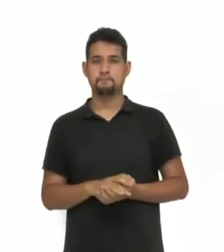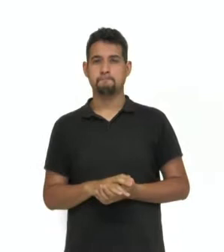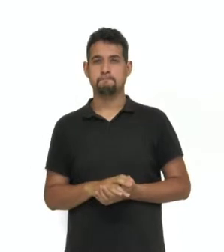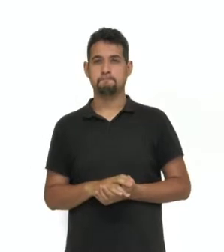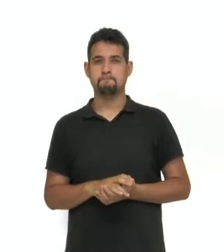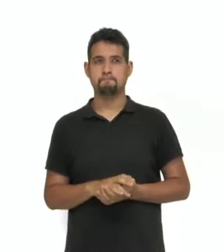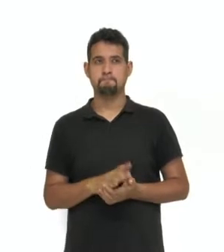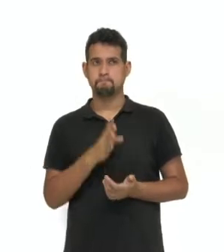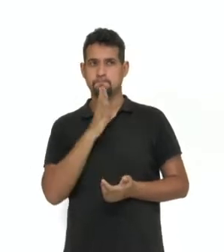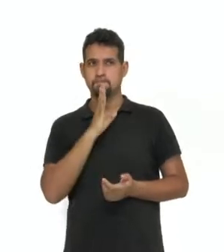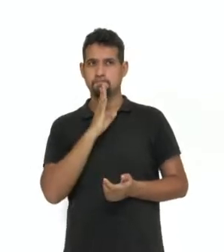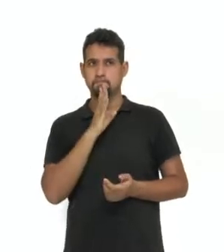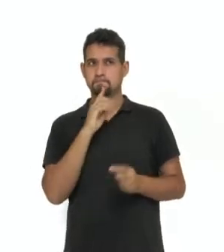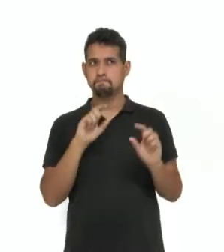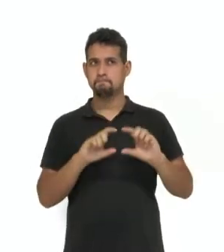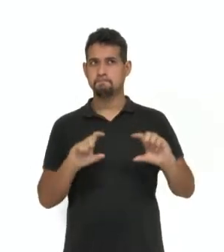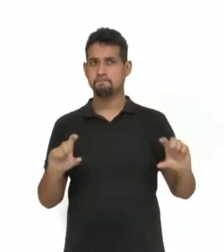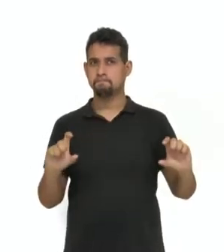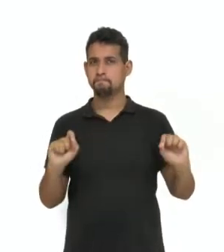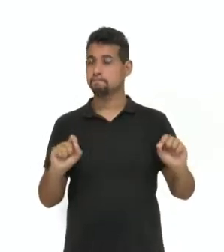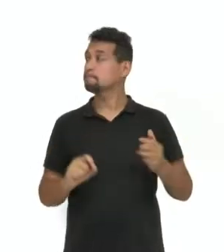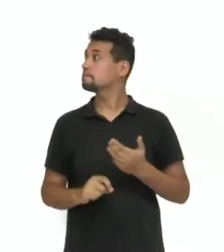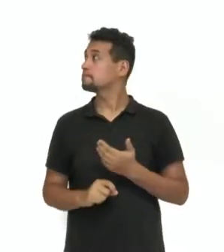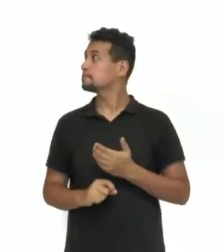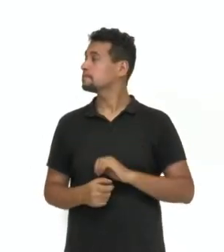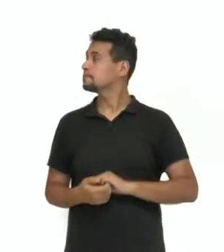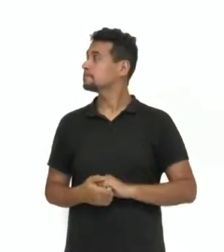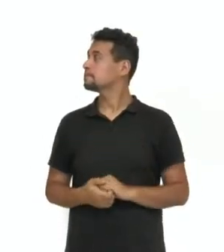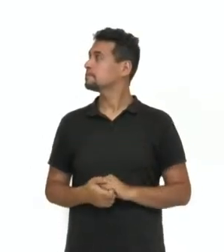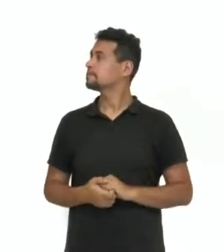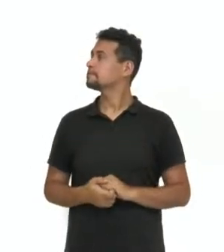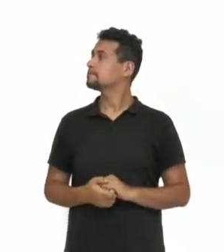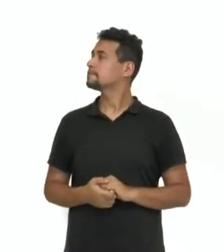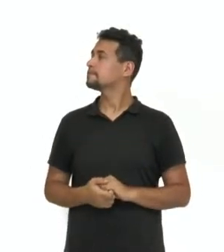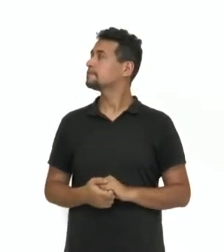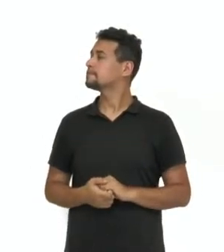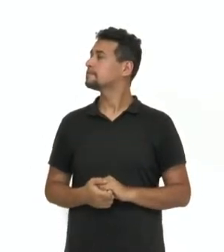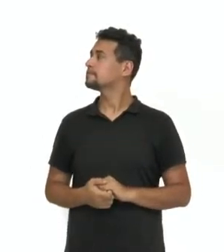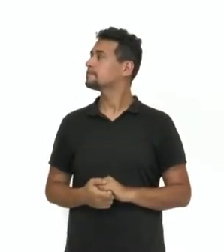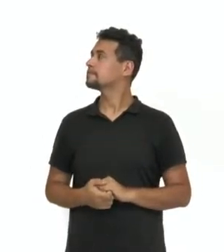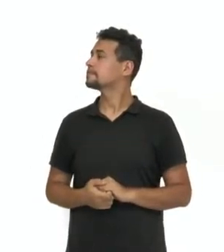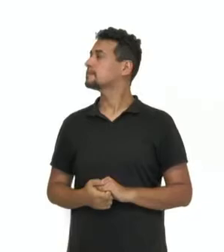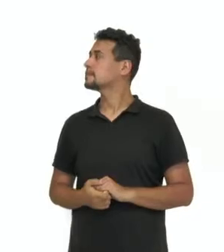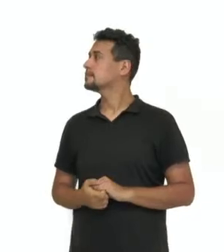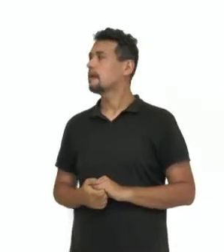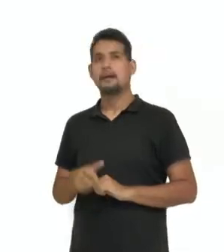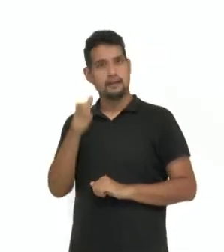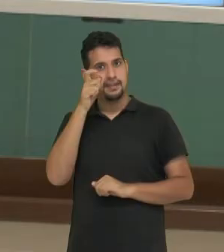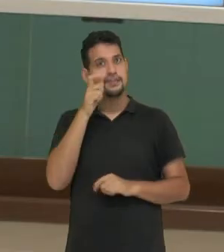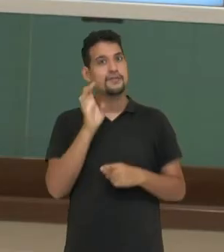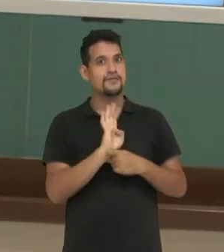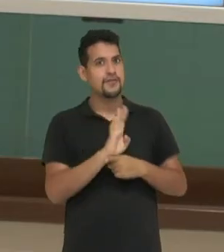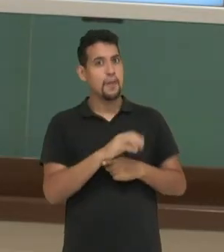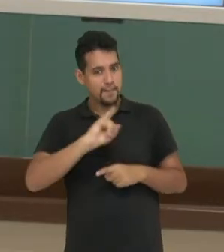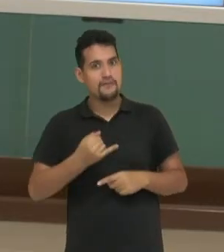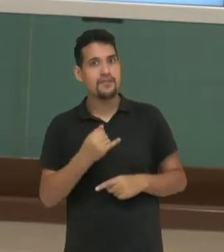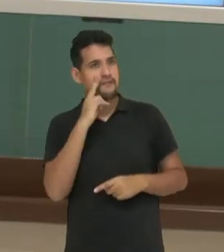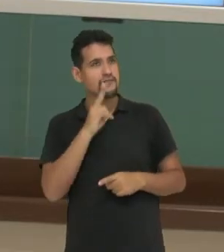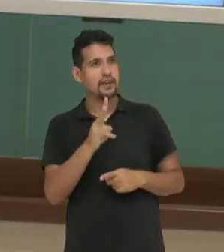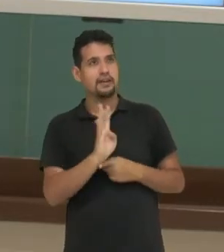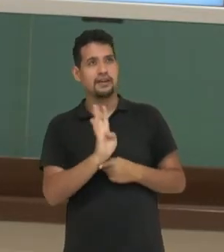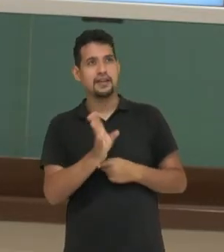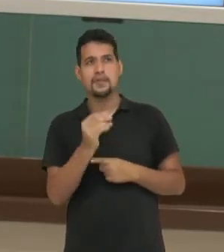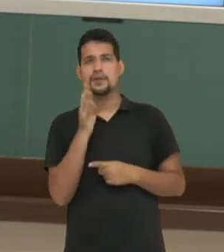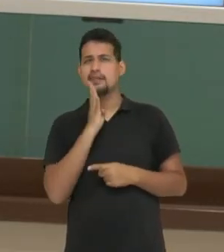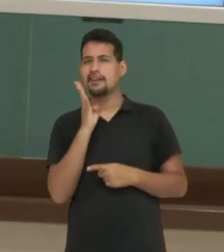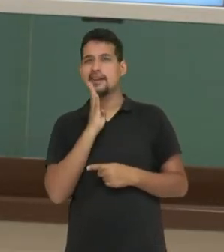giro inesperado, uma mala manzana, espejito, espejito. É bem interessante, gente, assistam. Muito